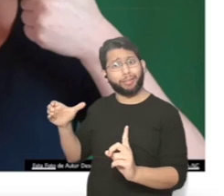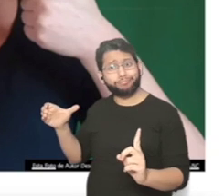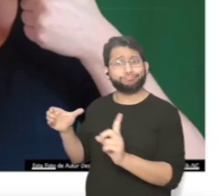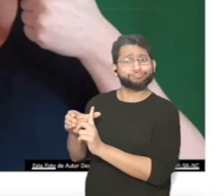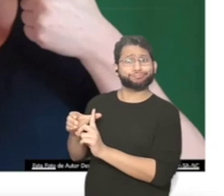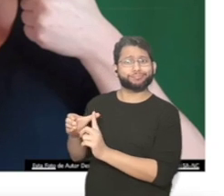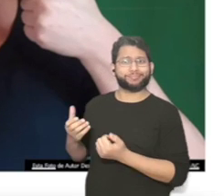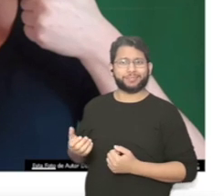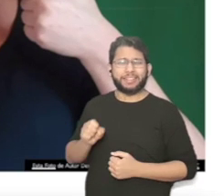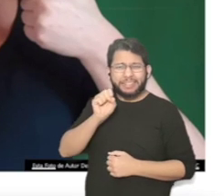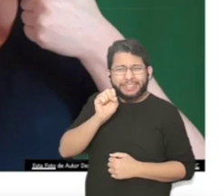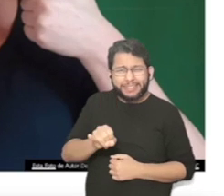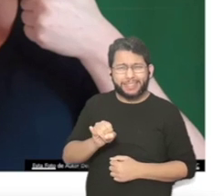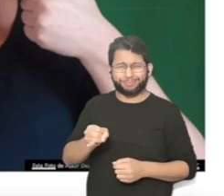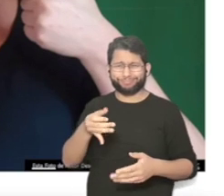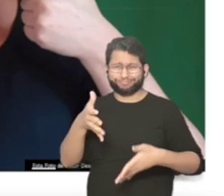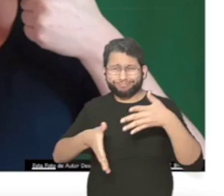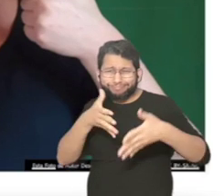conseguir